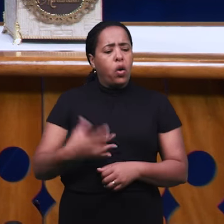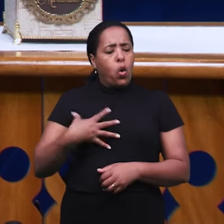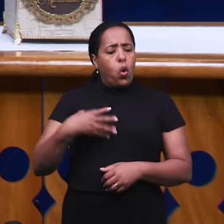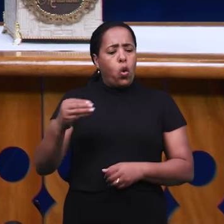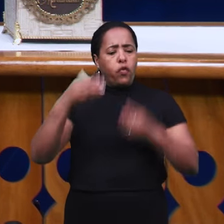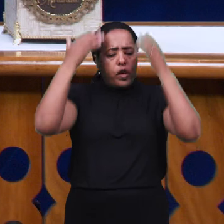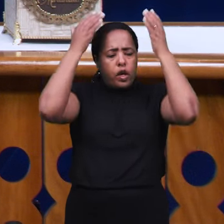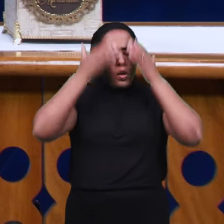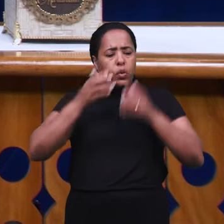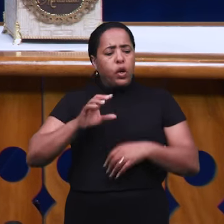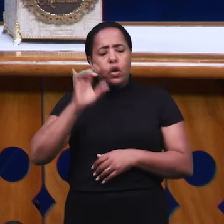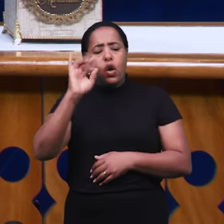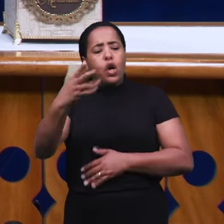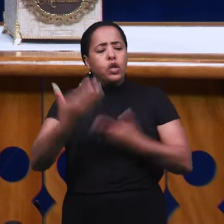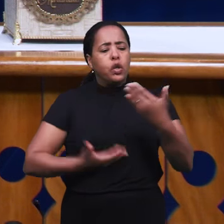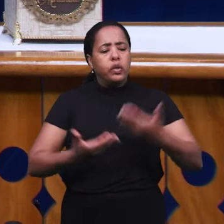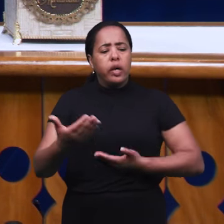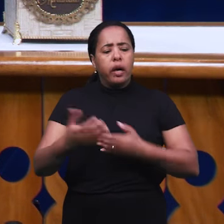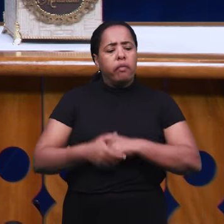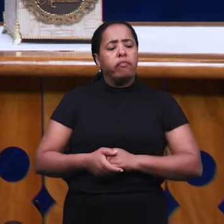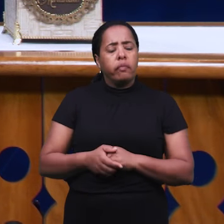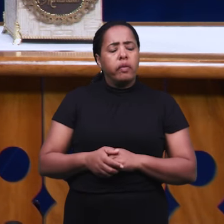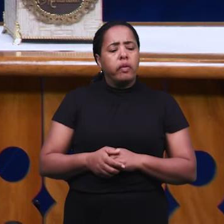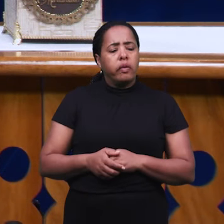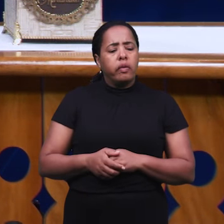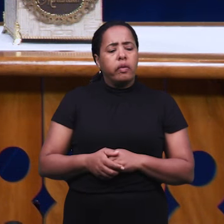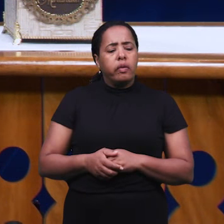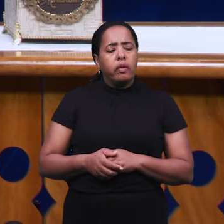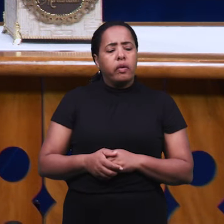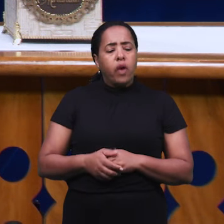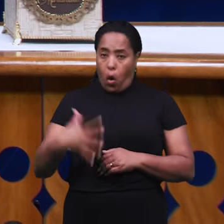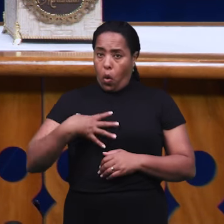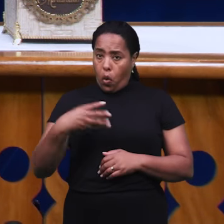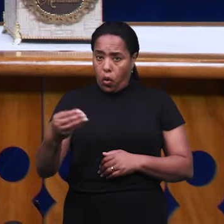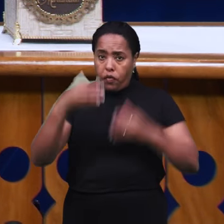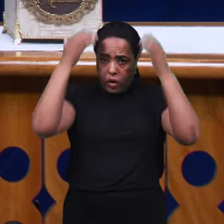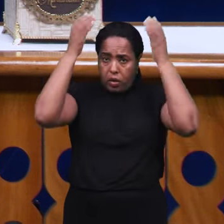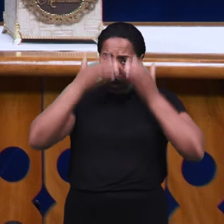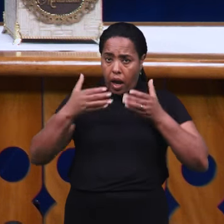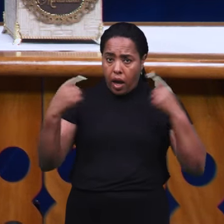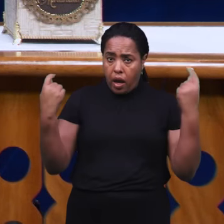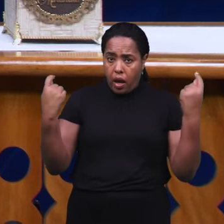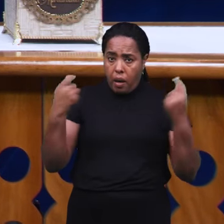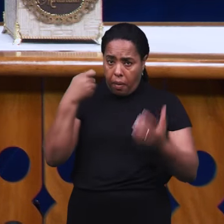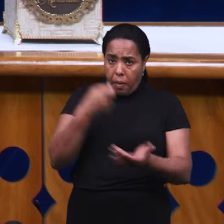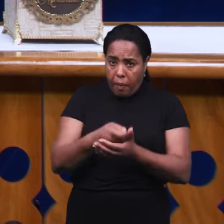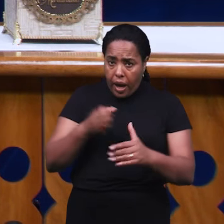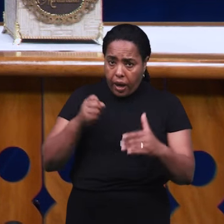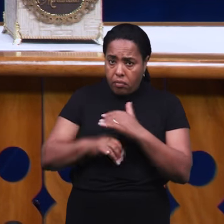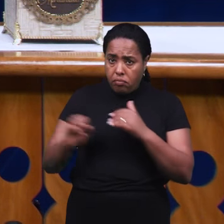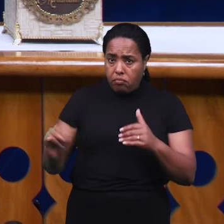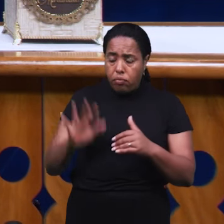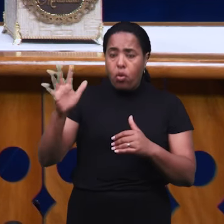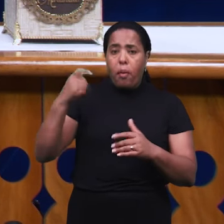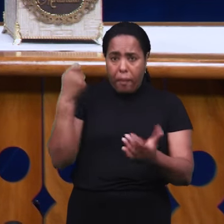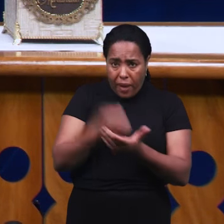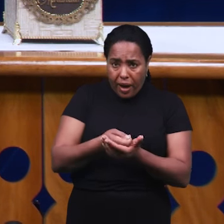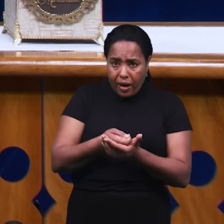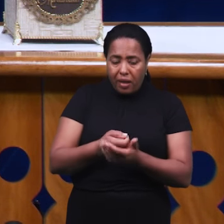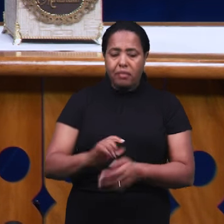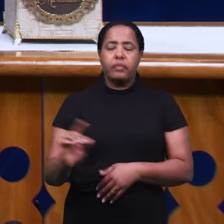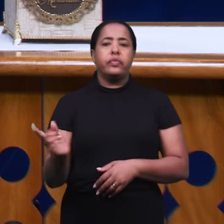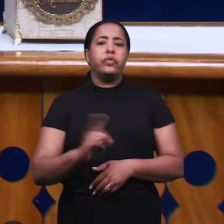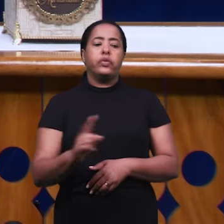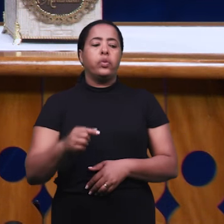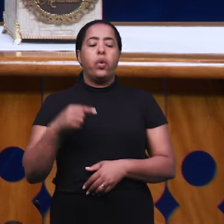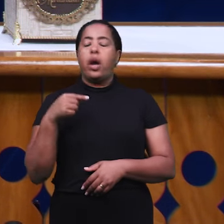do rei ou só os servos? O que te parece? O filho do rei deve pagar imposto? Falei, não, o filho do rei não precisa pagar imposto.